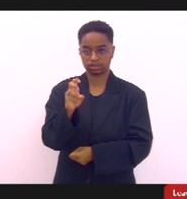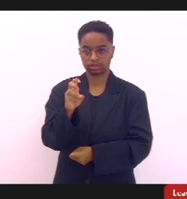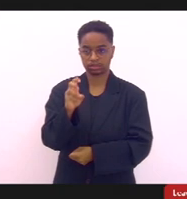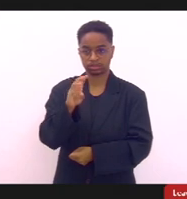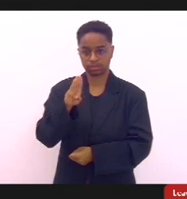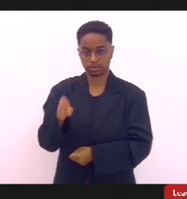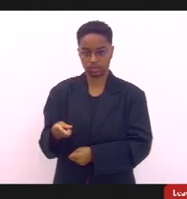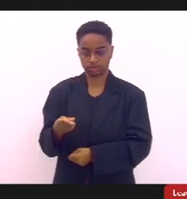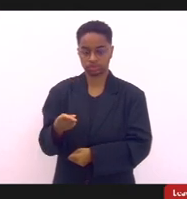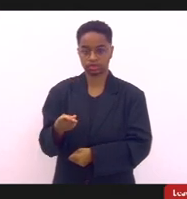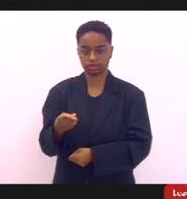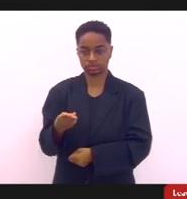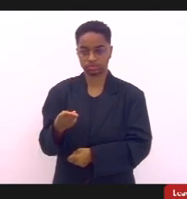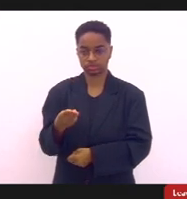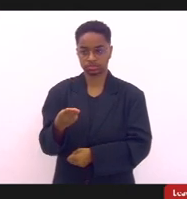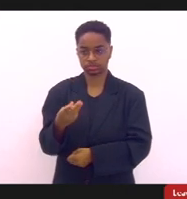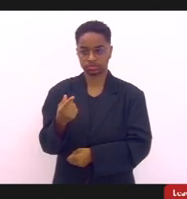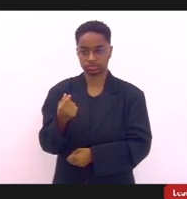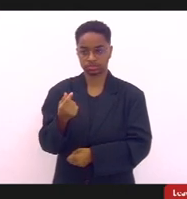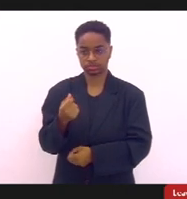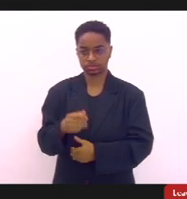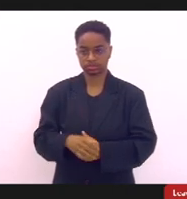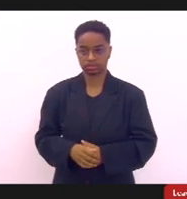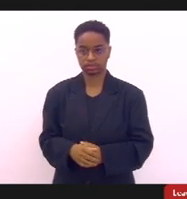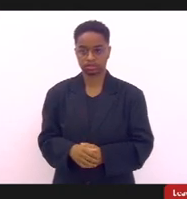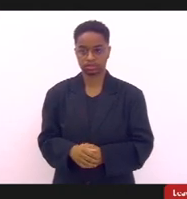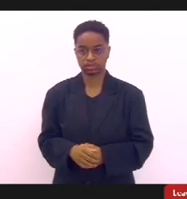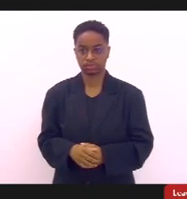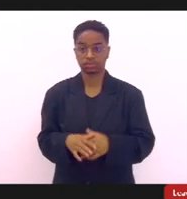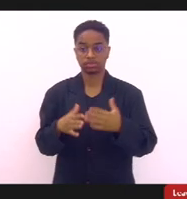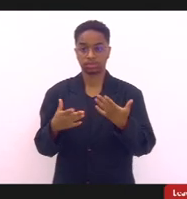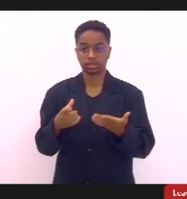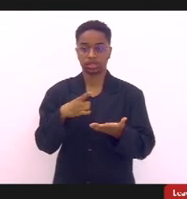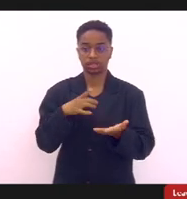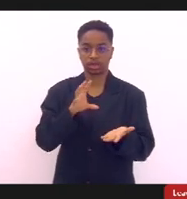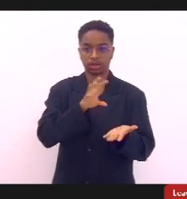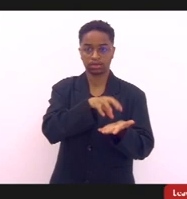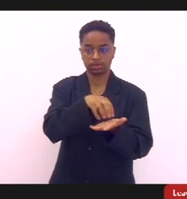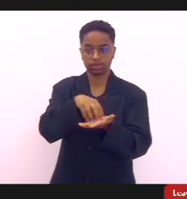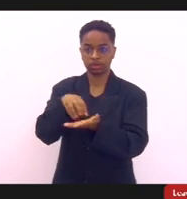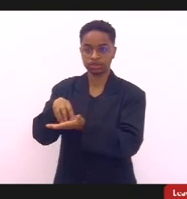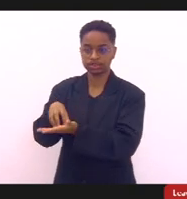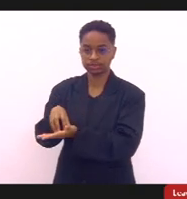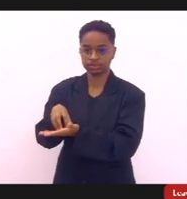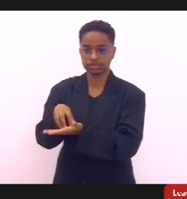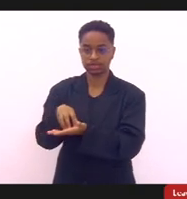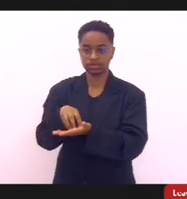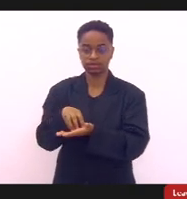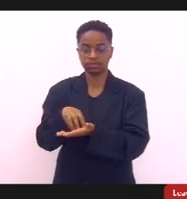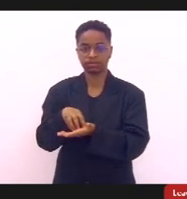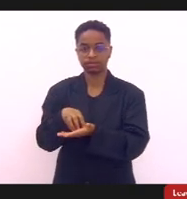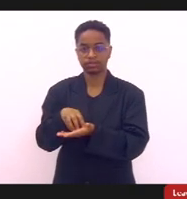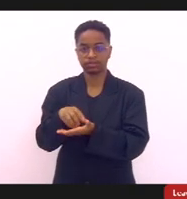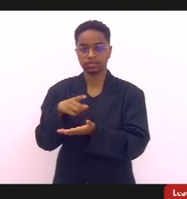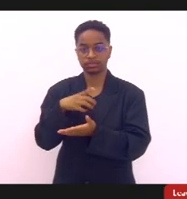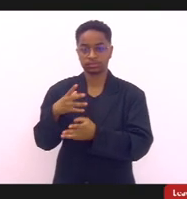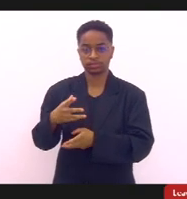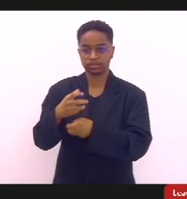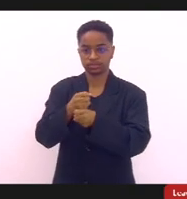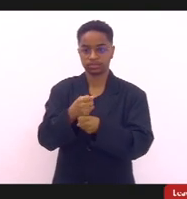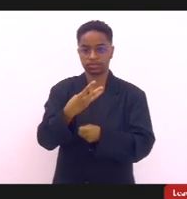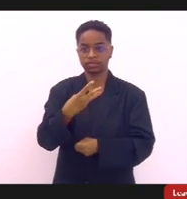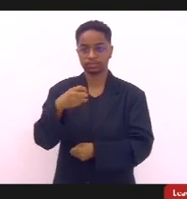35 milhões de reais. Aqui a gente tem todas as equipes, são um total de 39 equipes, que a